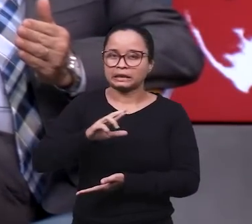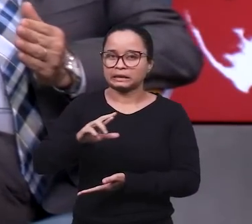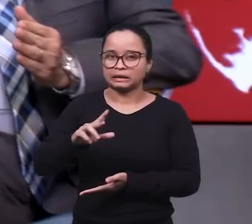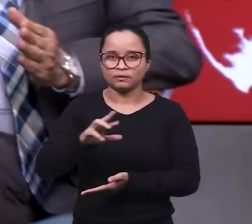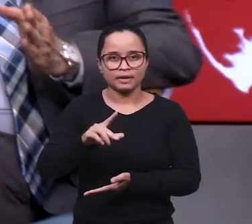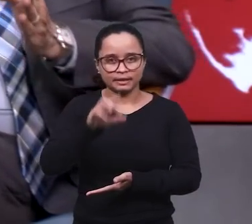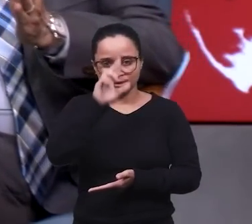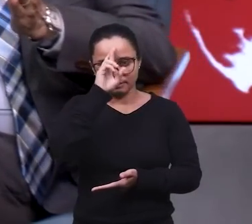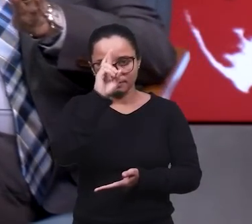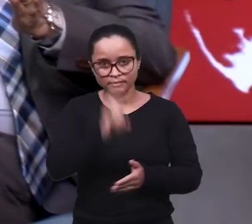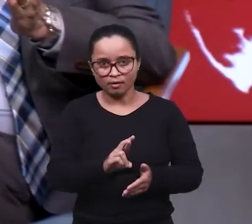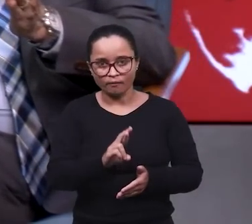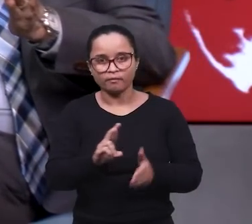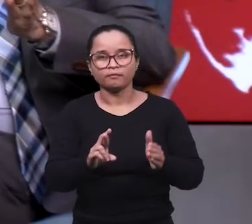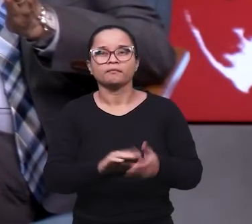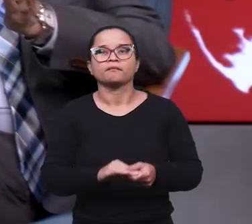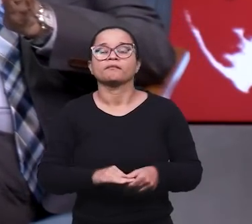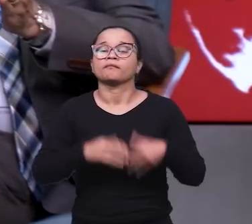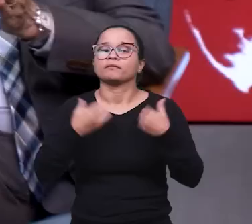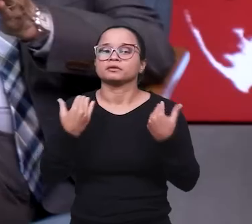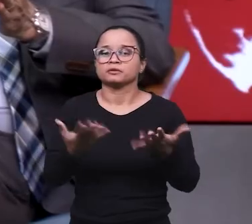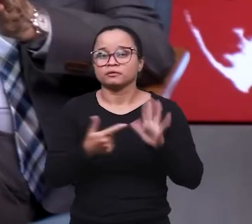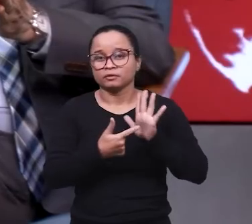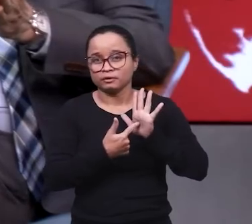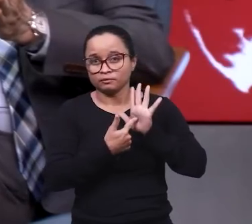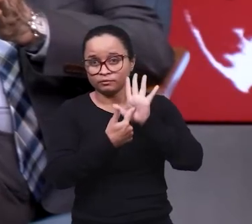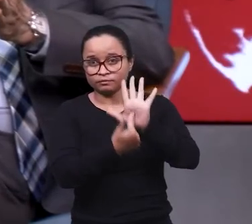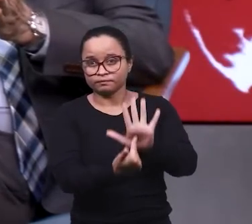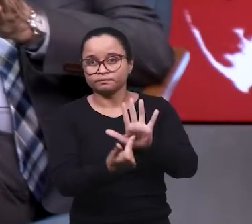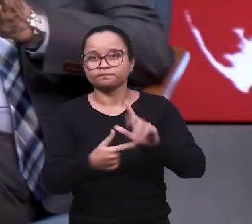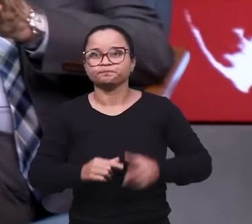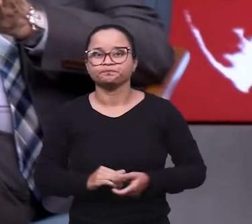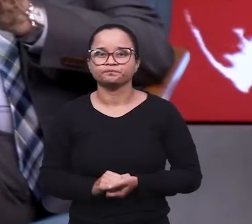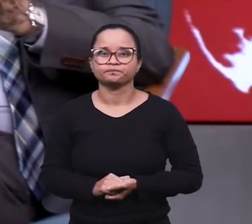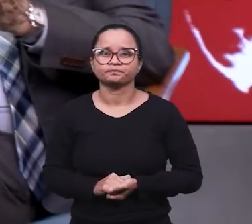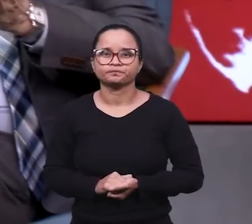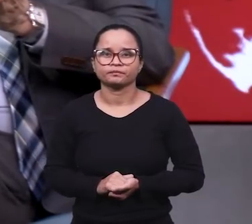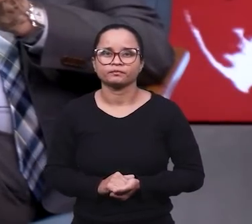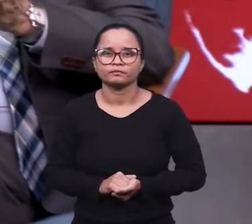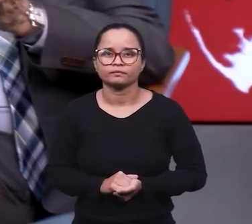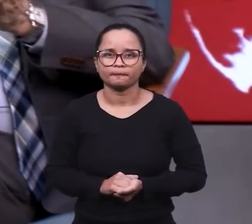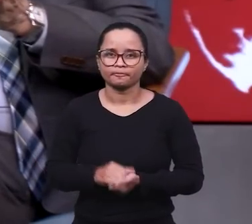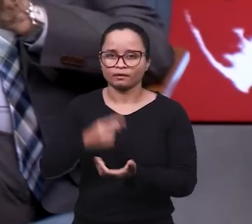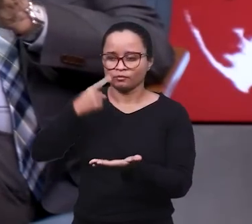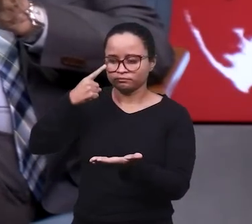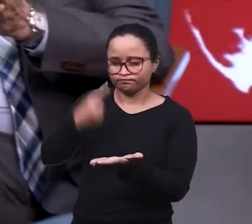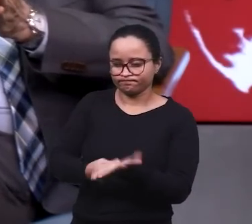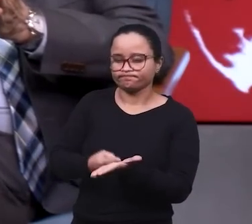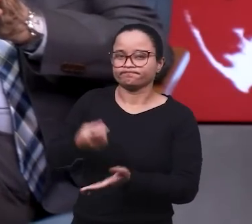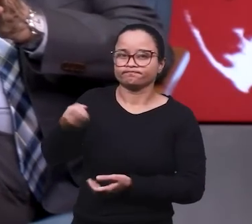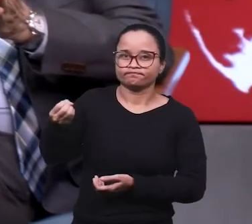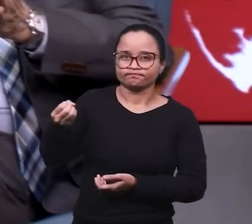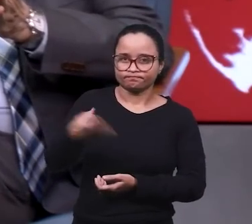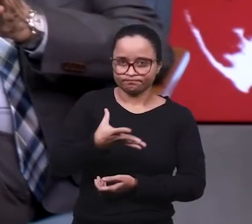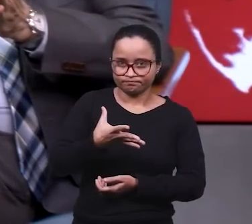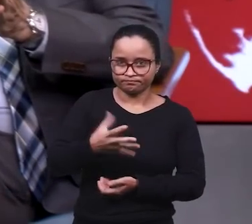da letra. Então veja, aí ele está mostrando que o novo